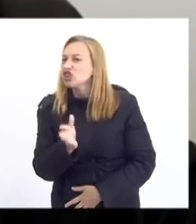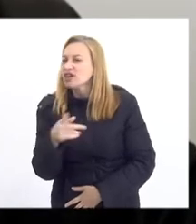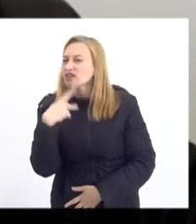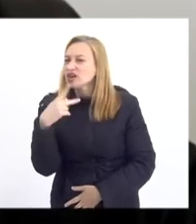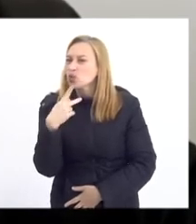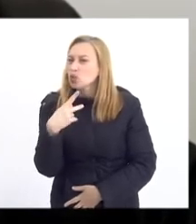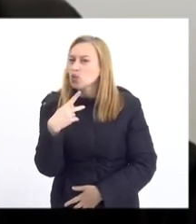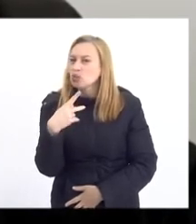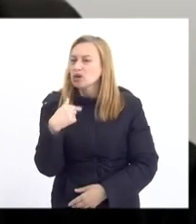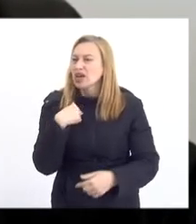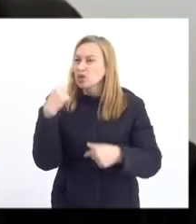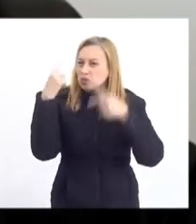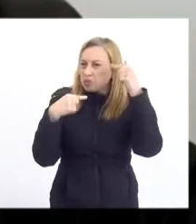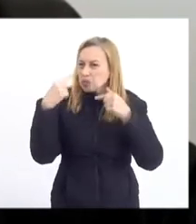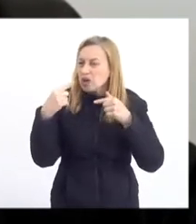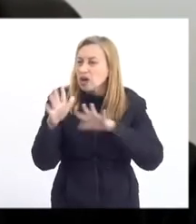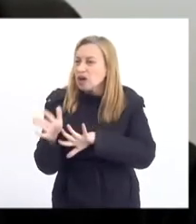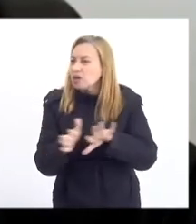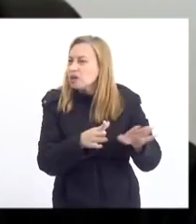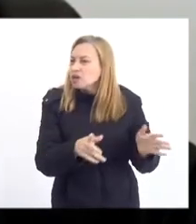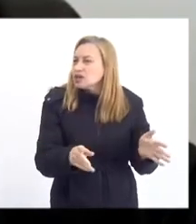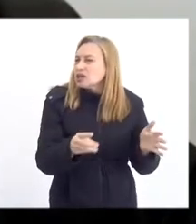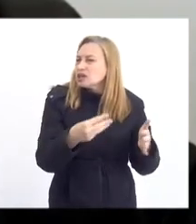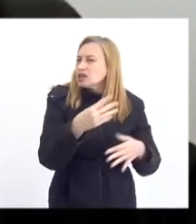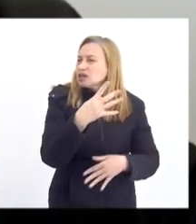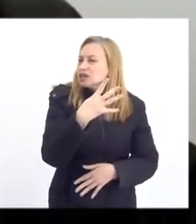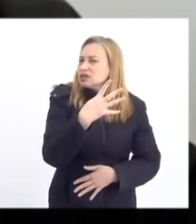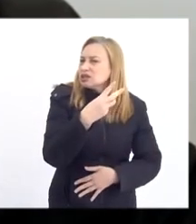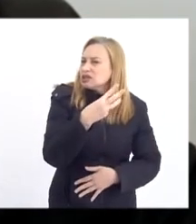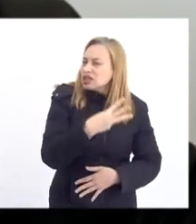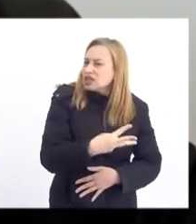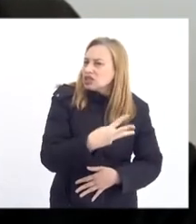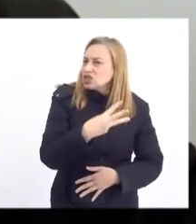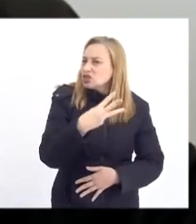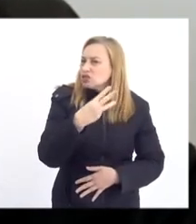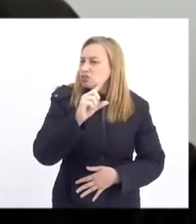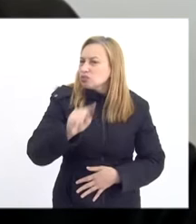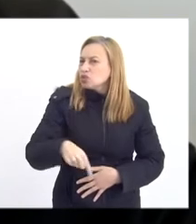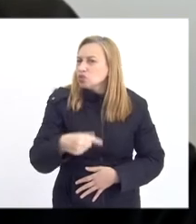distraí, mas esse projeto 3.240, ele foi arquivado também.